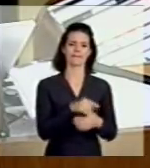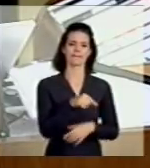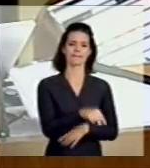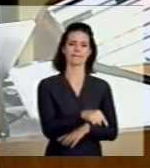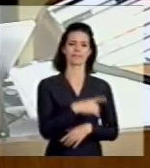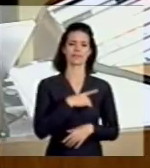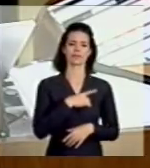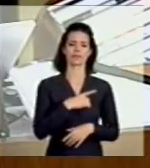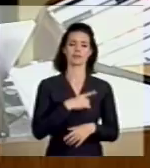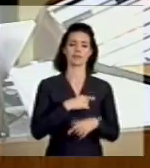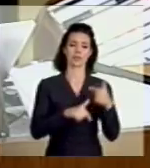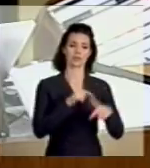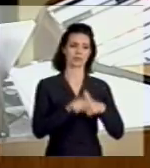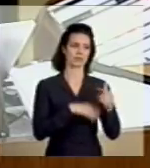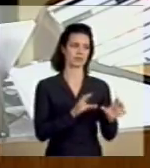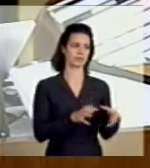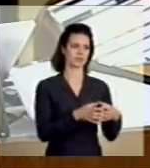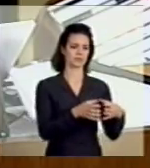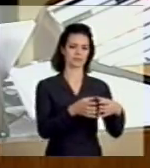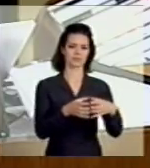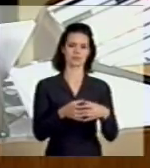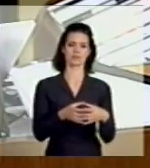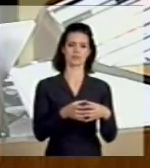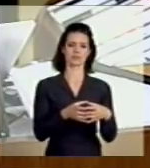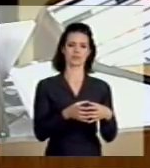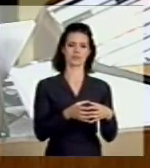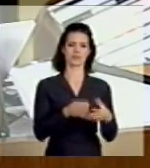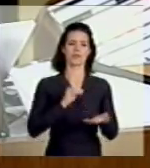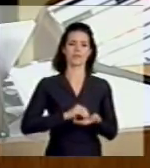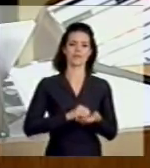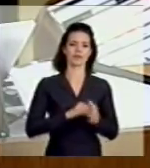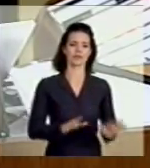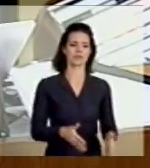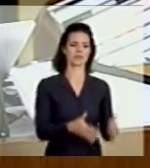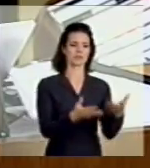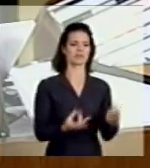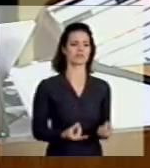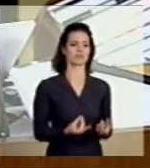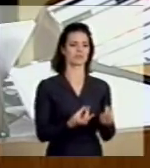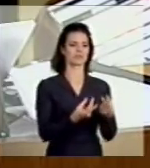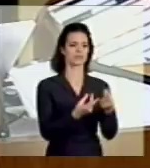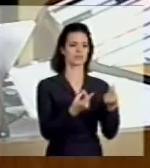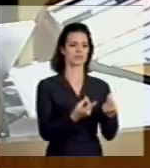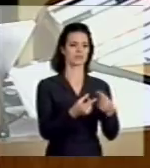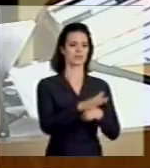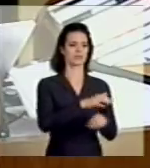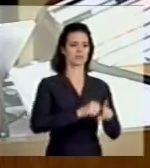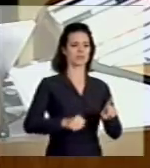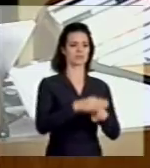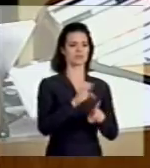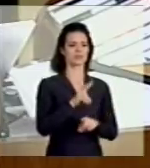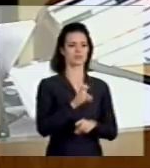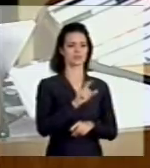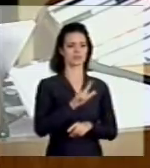ações coletivas decorre seguramente da ausência de incentivos financeiros para a atuação da sociedade civil. A